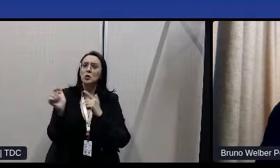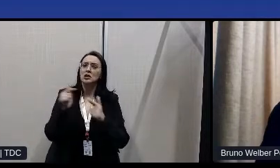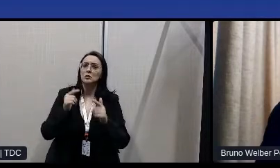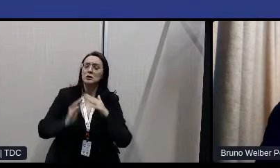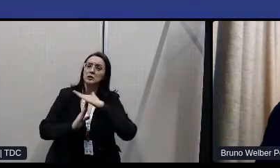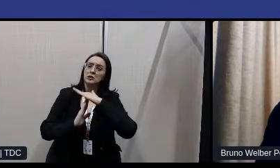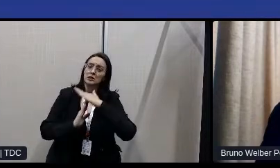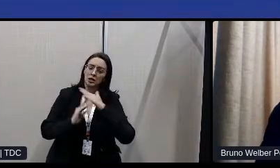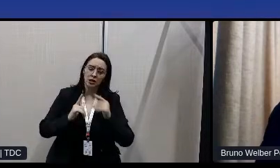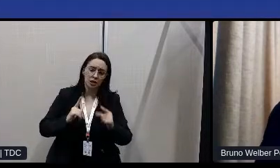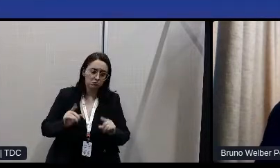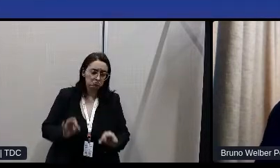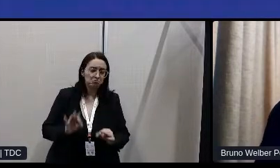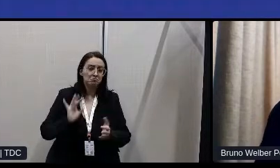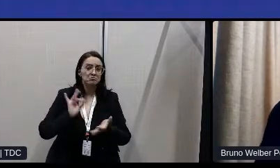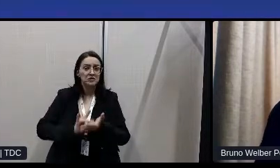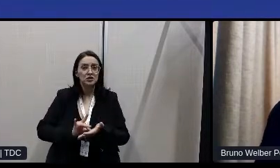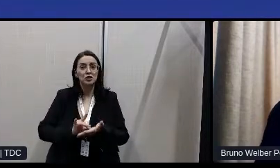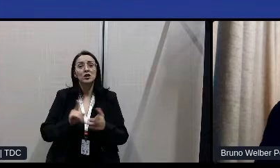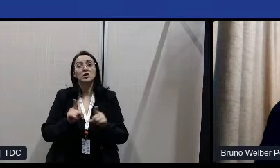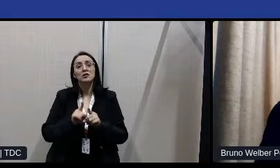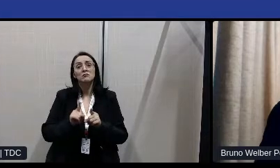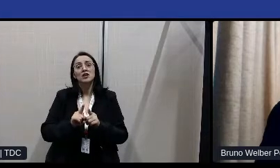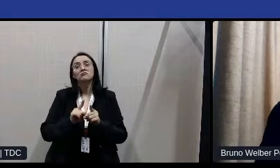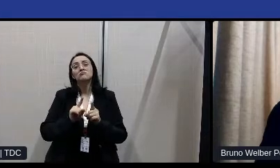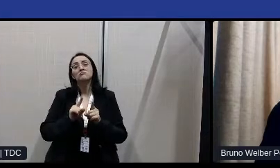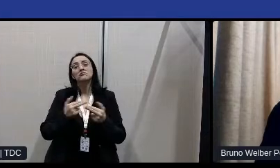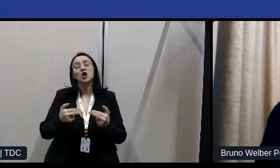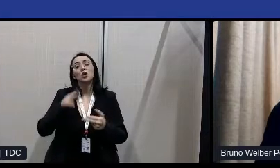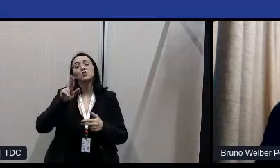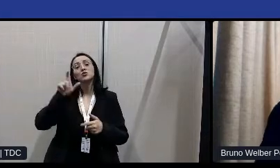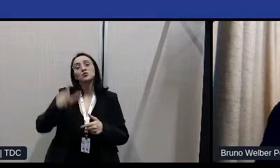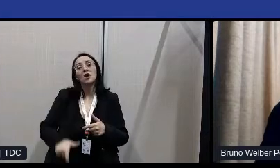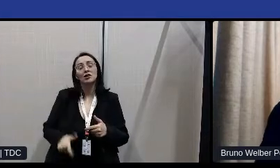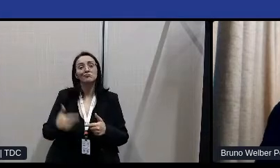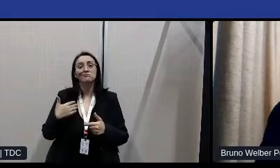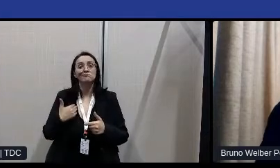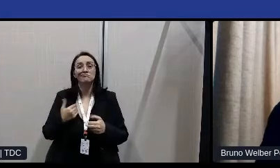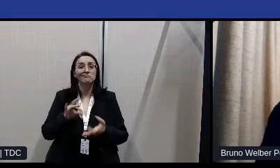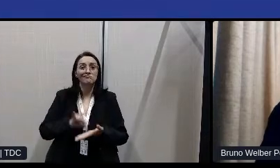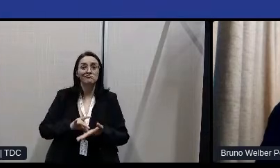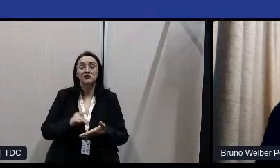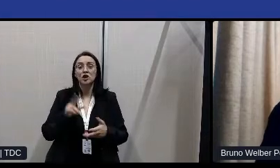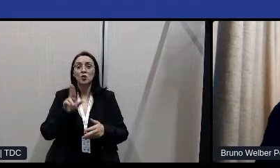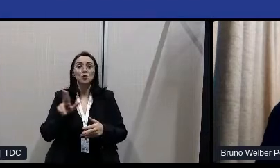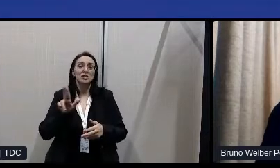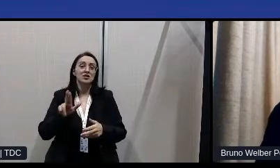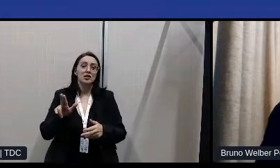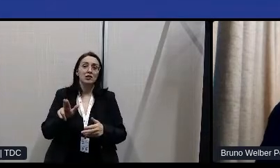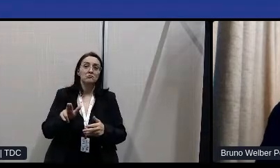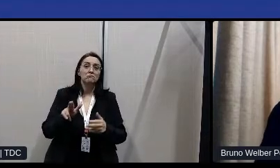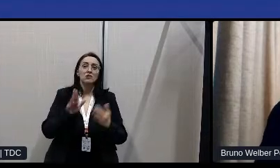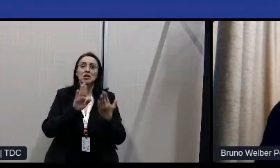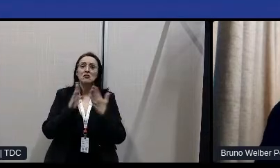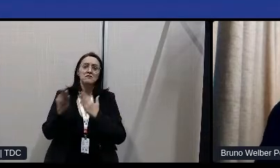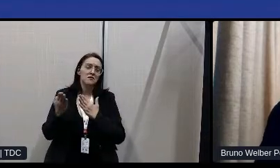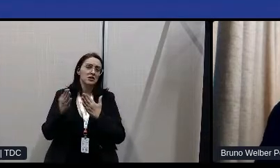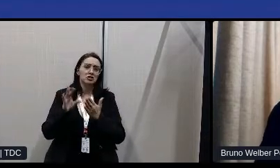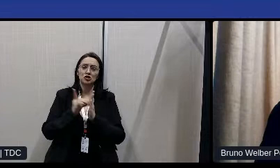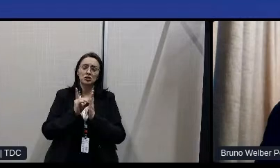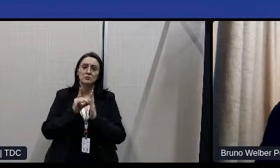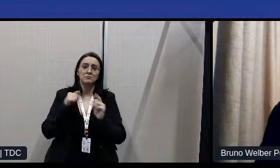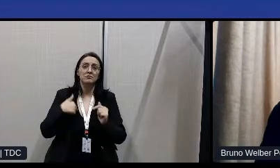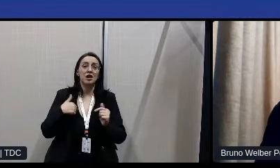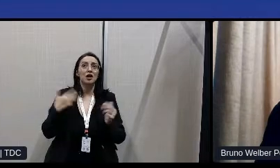limitações, fato, quanto pela questão de ser um usuário de leitor de tela, de ser uma pessoa cega ali utilizando as interfaces digitais. Logo, a